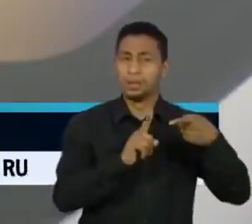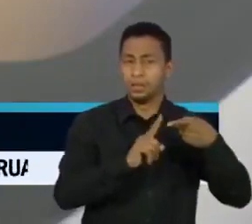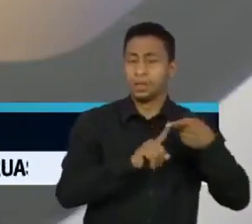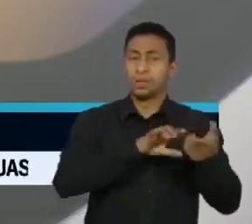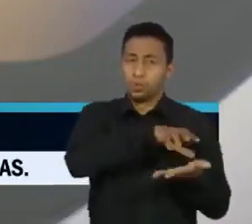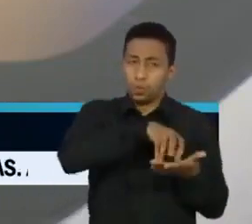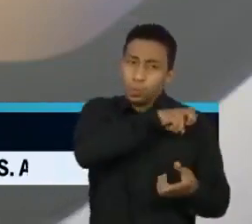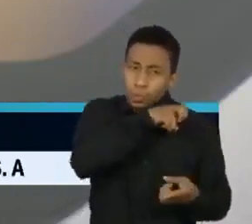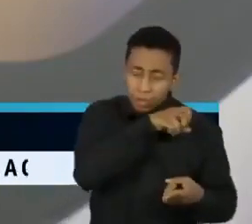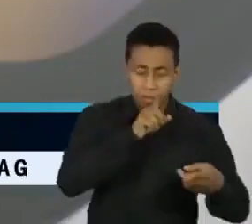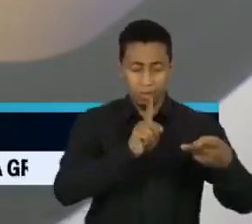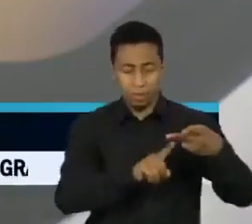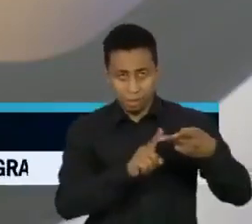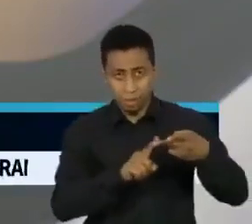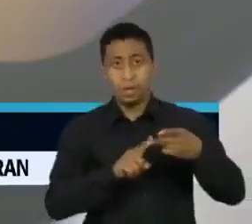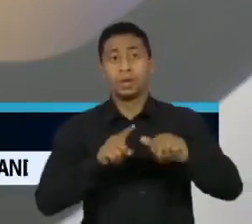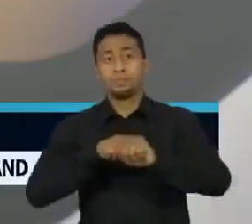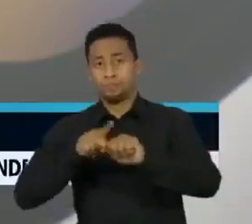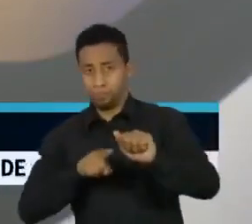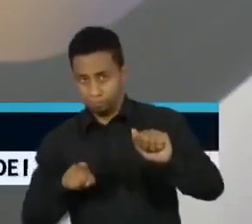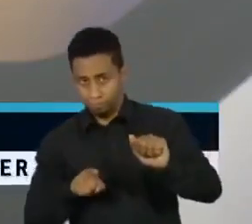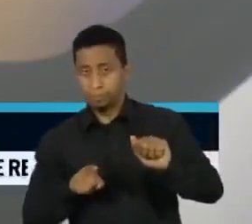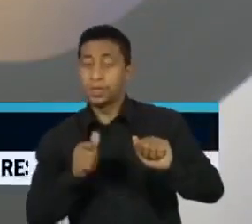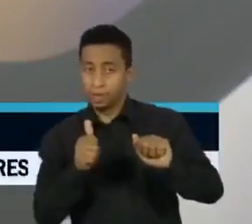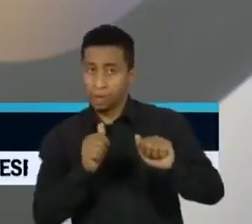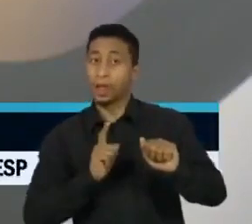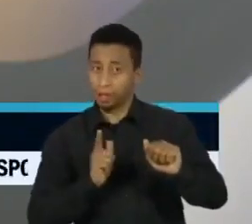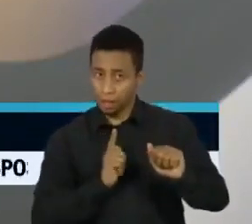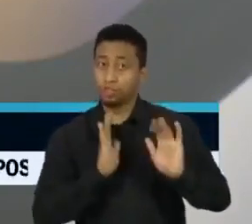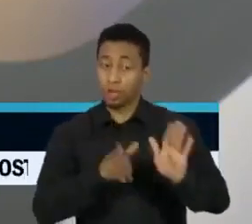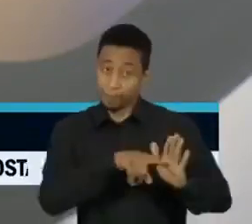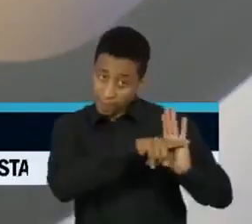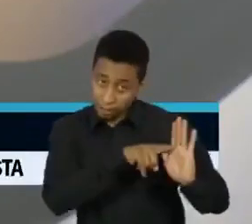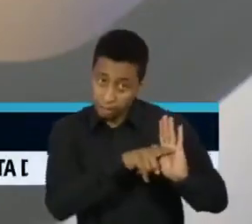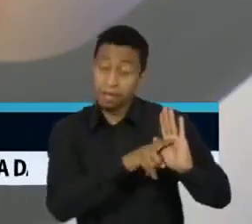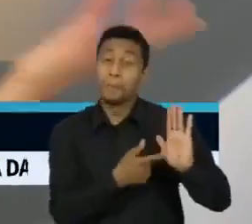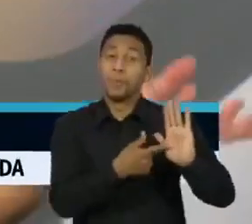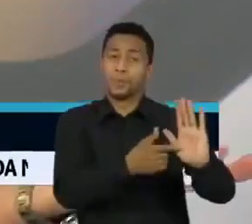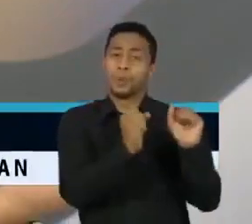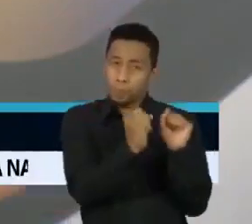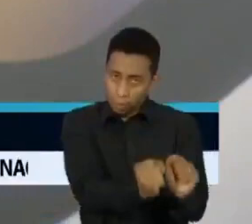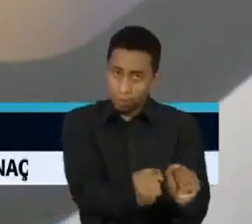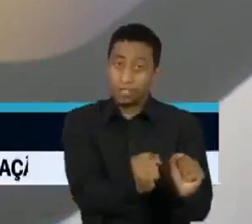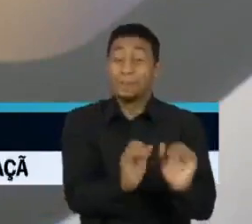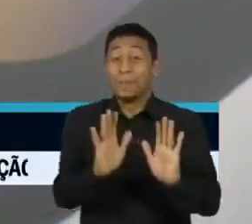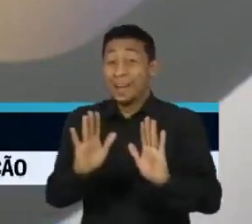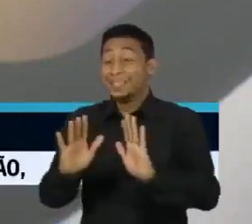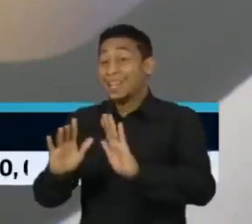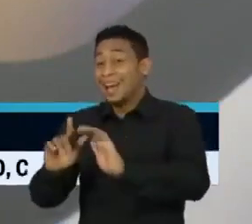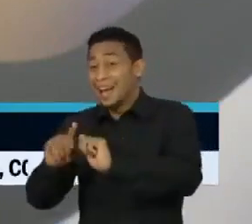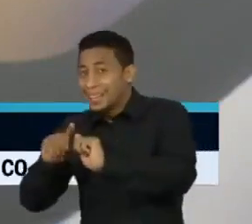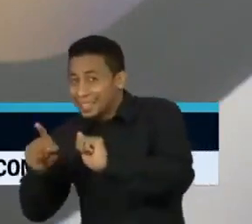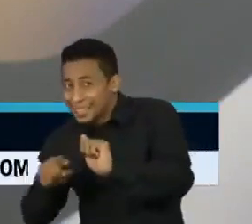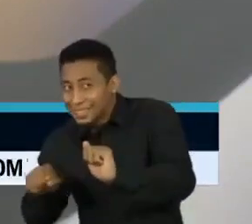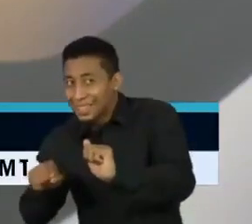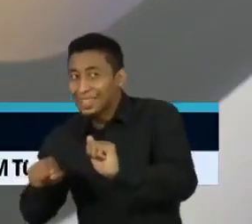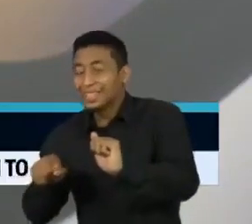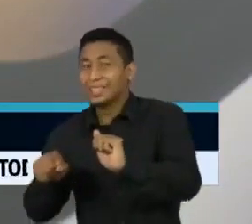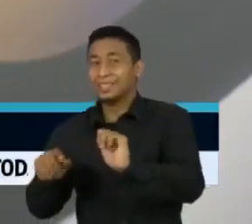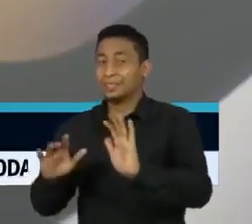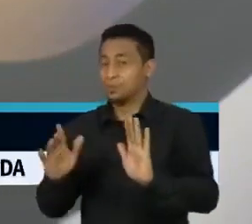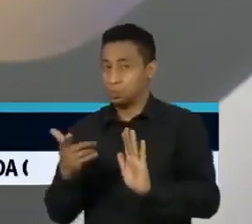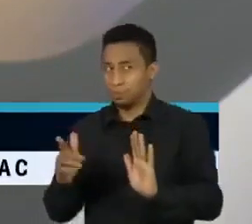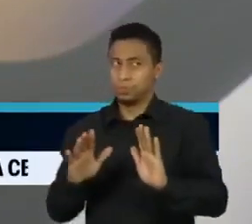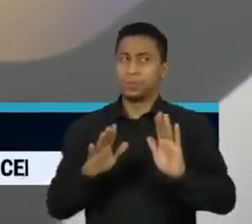primeira e Astra zeneca na segunda como fazer o desconheço astrazeneca na segunda e mostra da mesma maneira uma boa resposta então